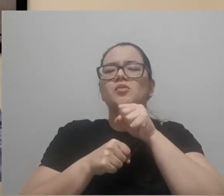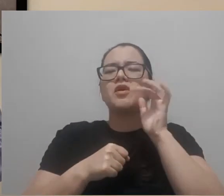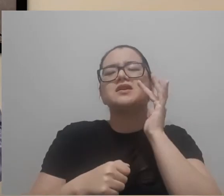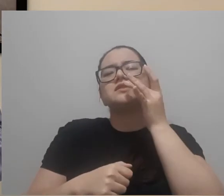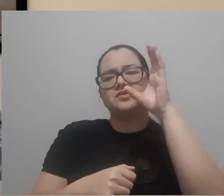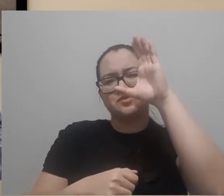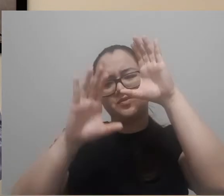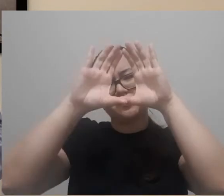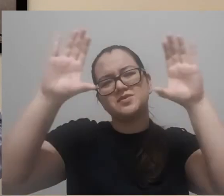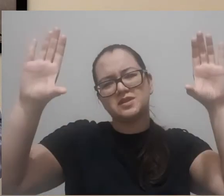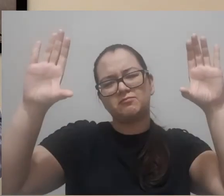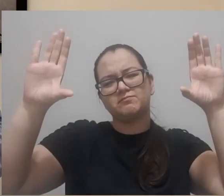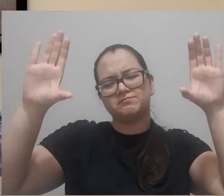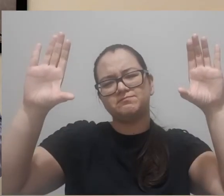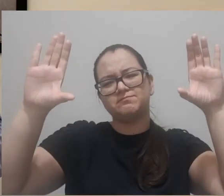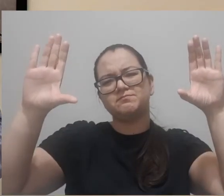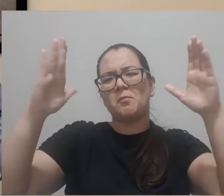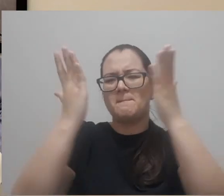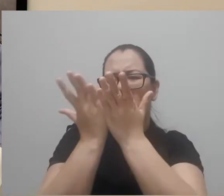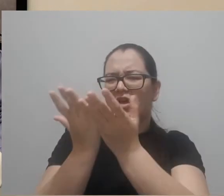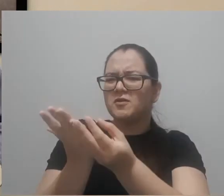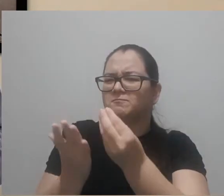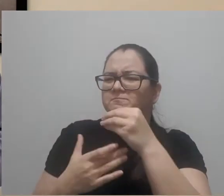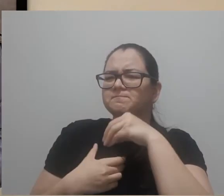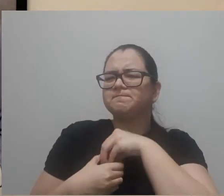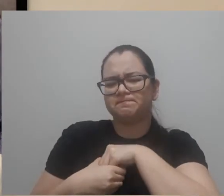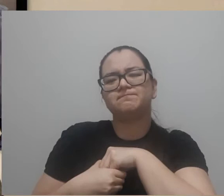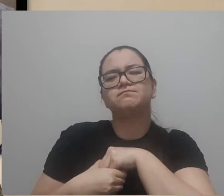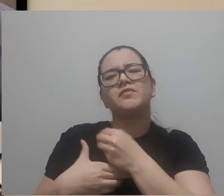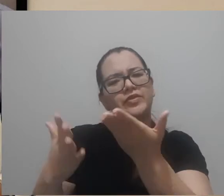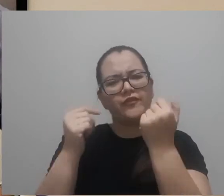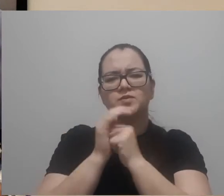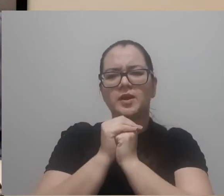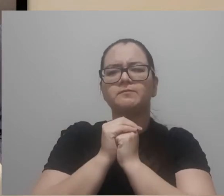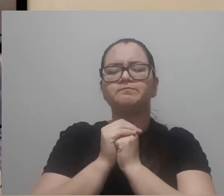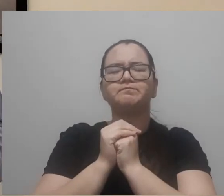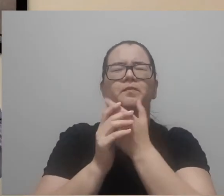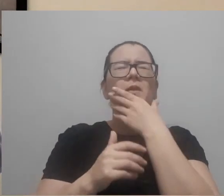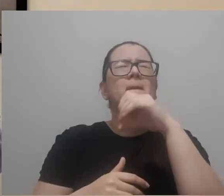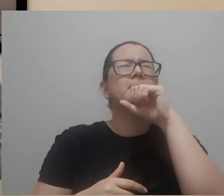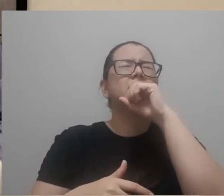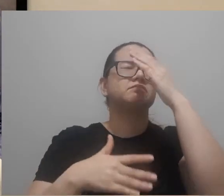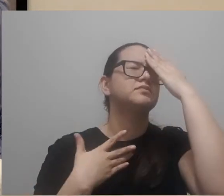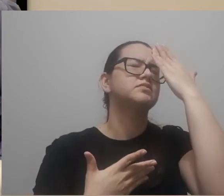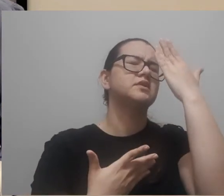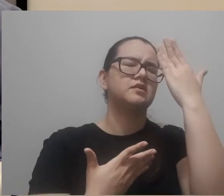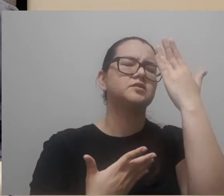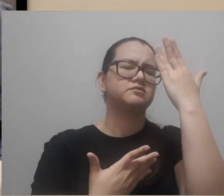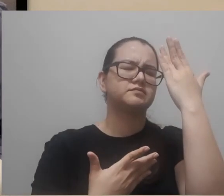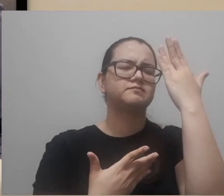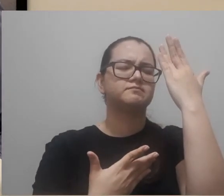palavra no seu coração. Vamos orar? Pai, eu quero te agradecer por